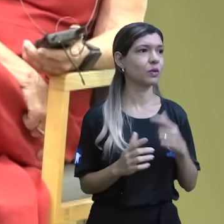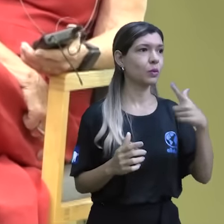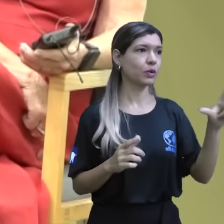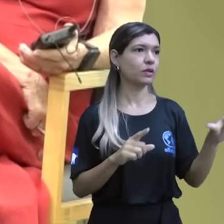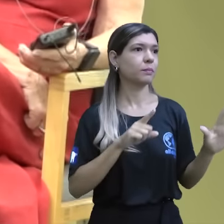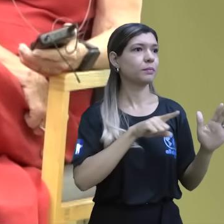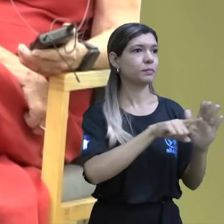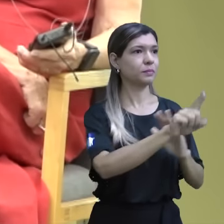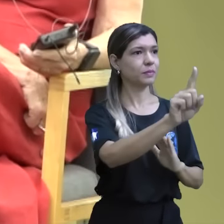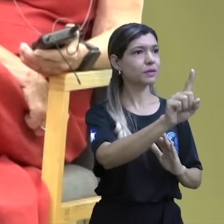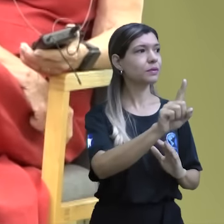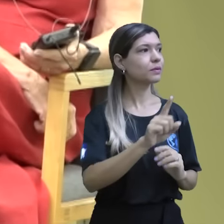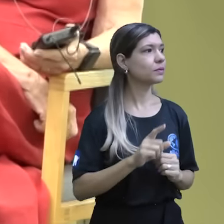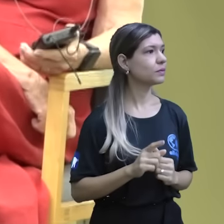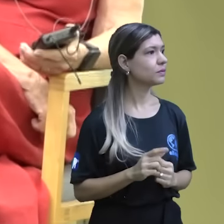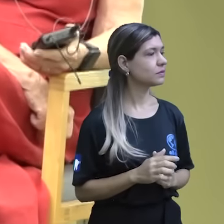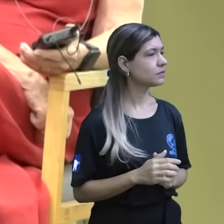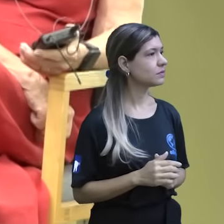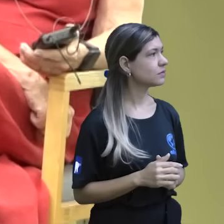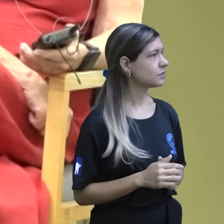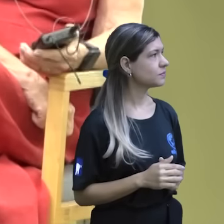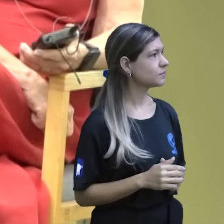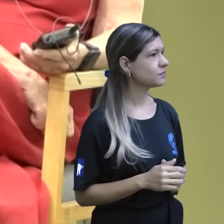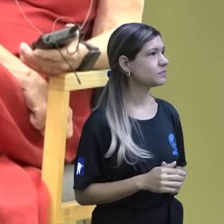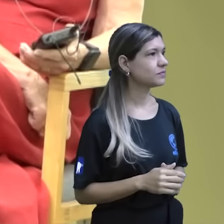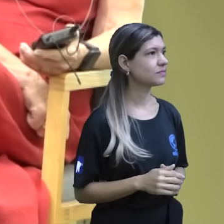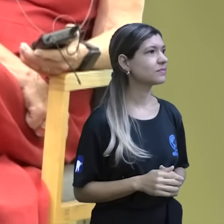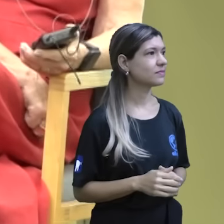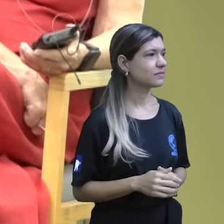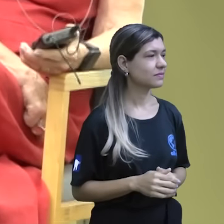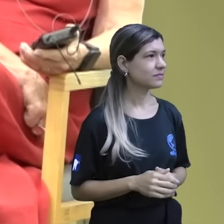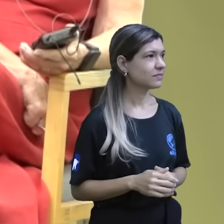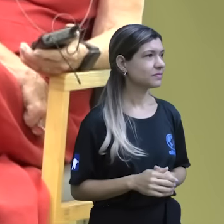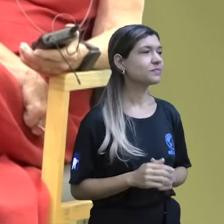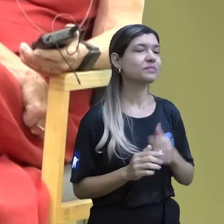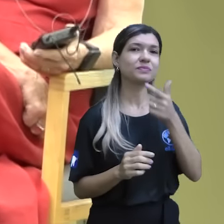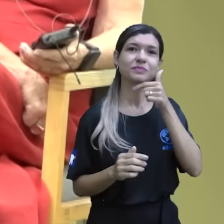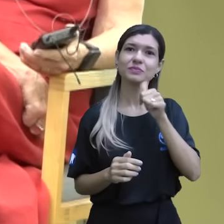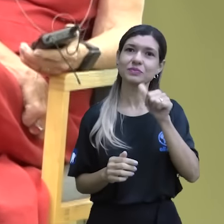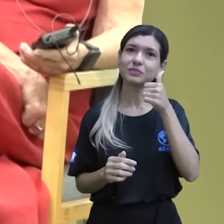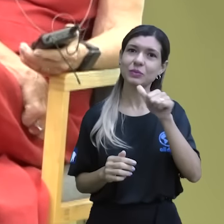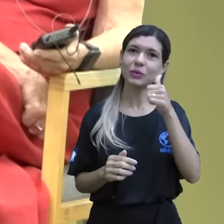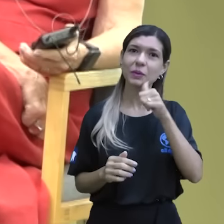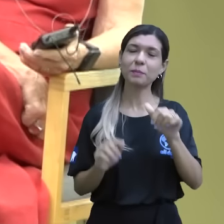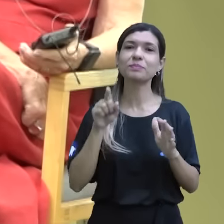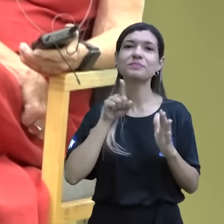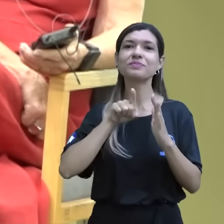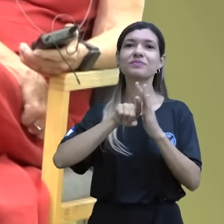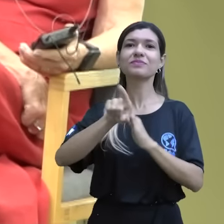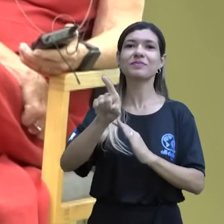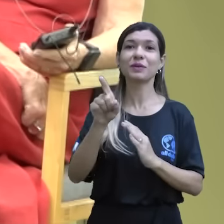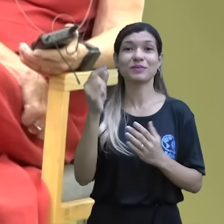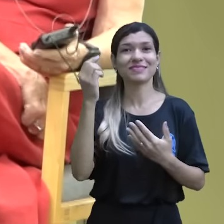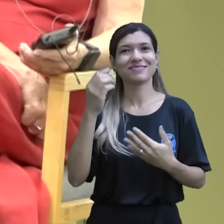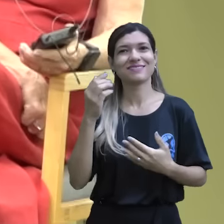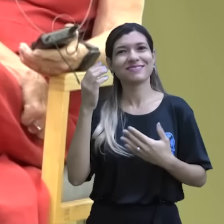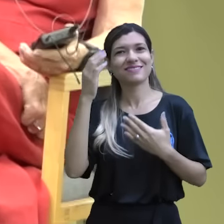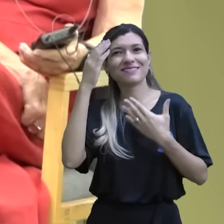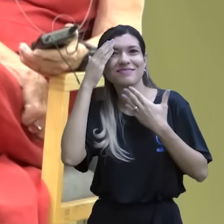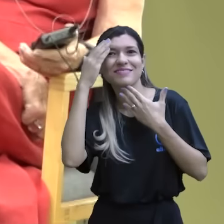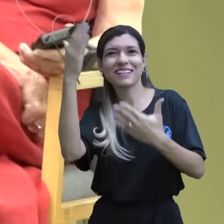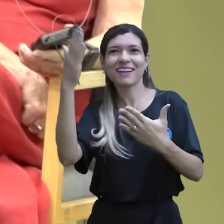Um prazer imenso estar aqui, é uma felicidade, estou emocionada, já falei com a Lilian logo que eu cheguei, eu acho que fui uma das primeiras a